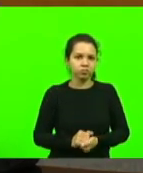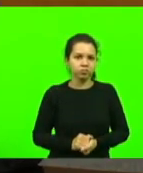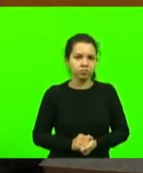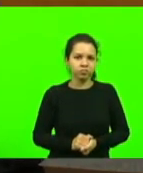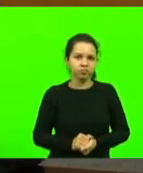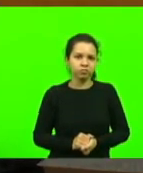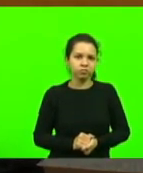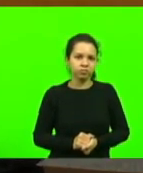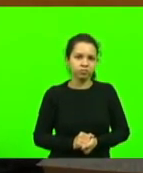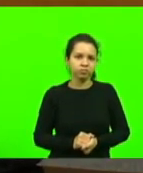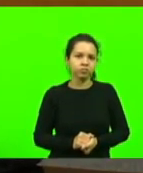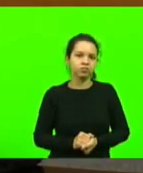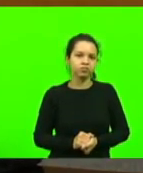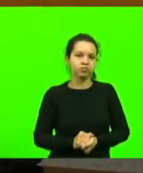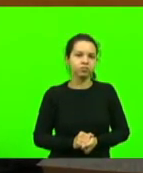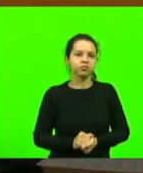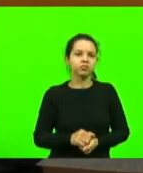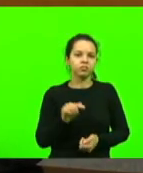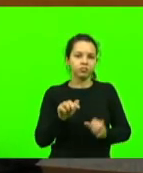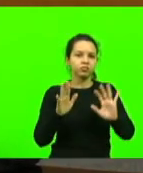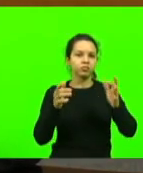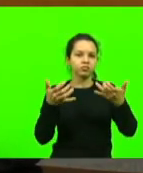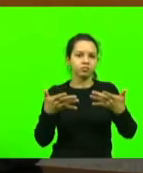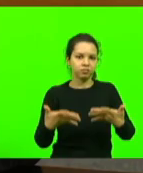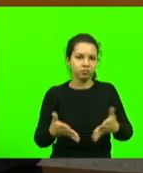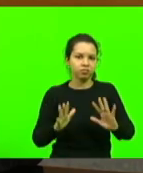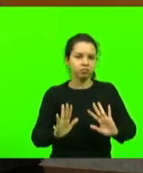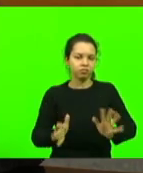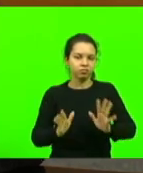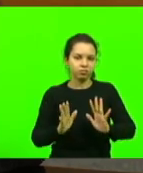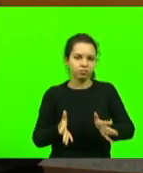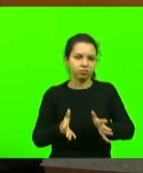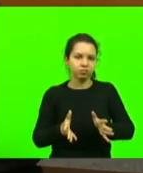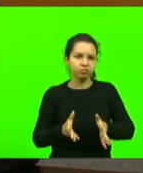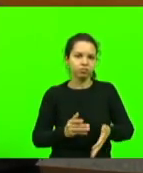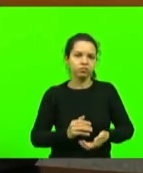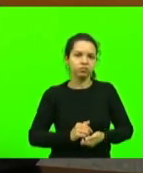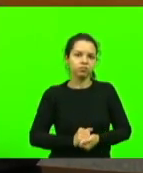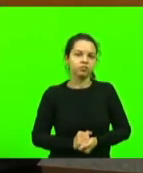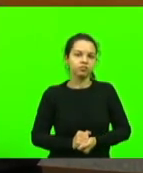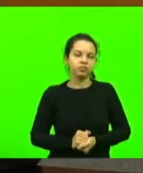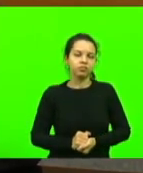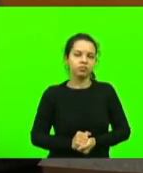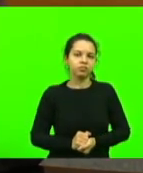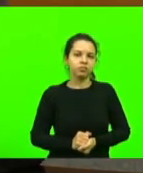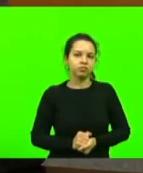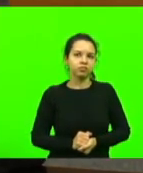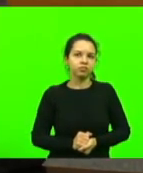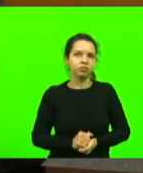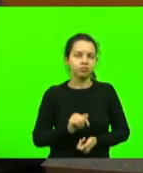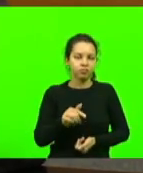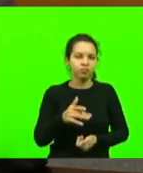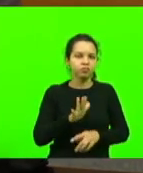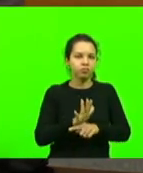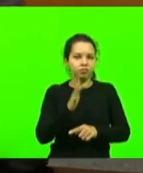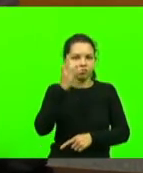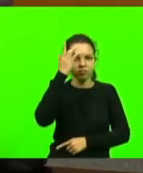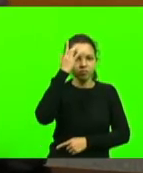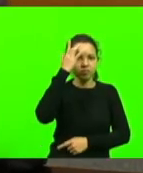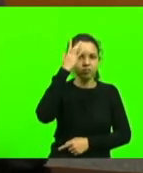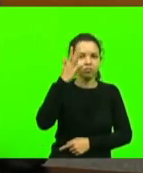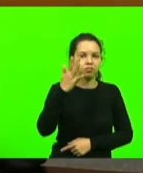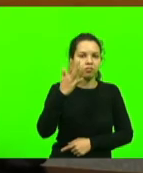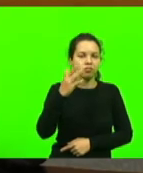que foi falado aqui obviamente ela ela é o que facilita é só uma lá que o neto